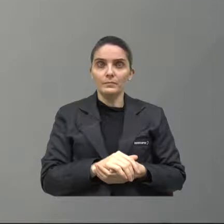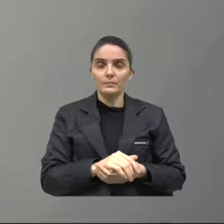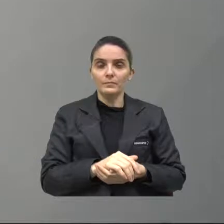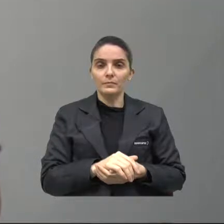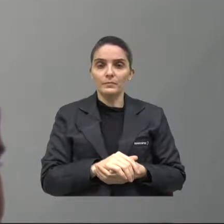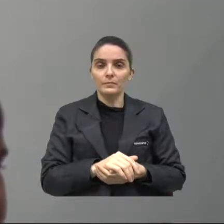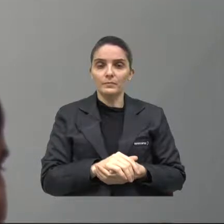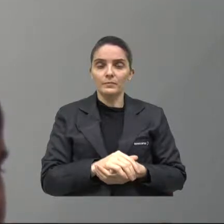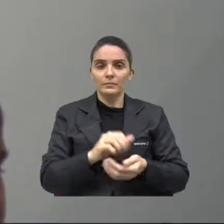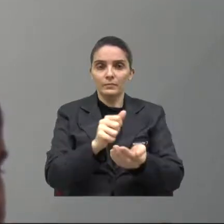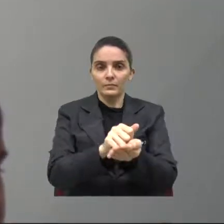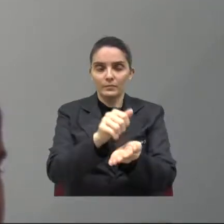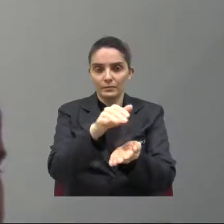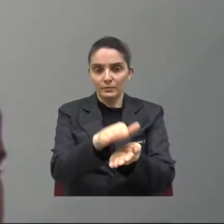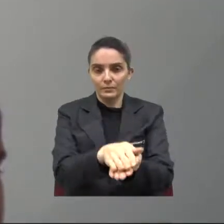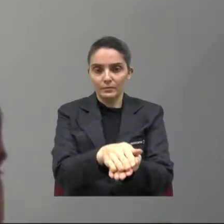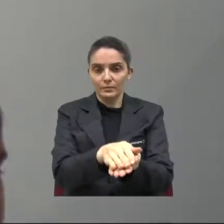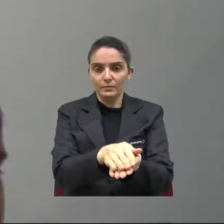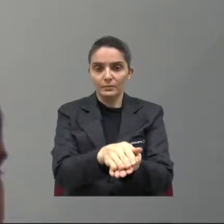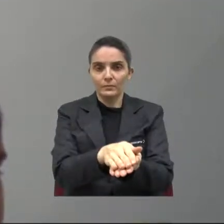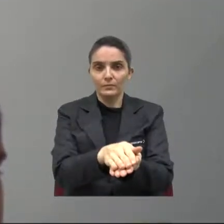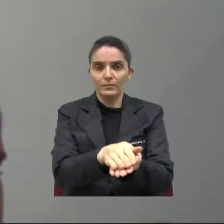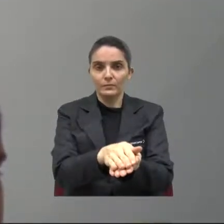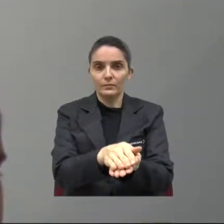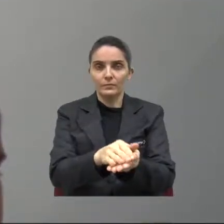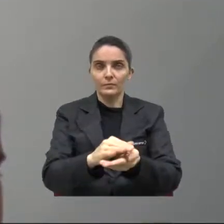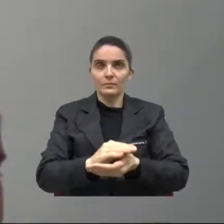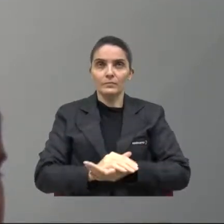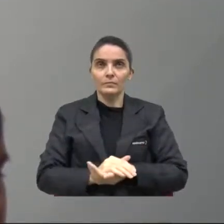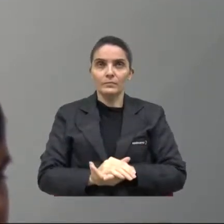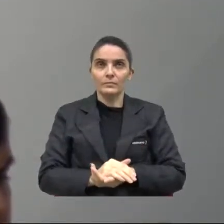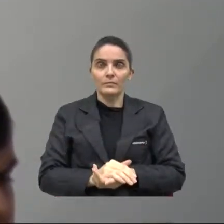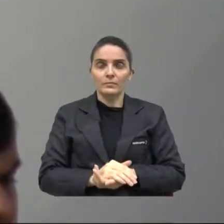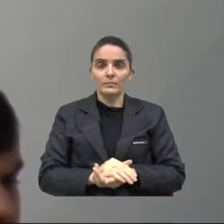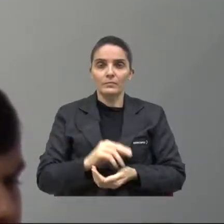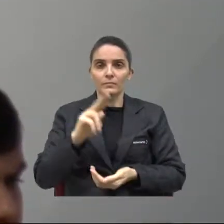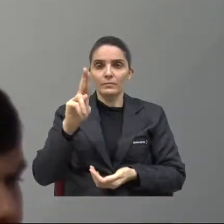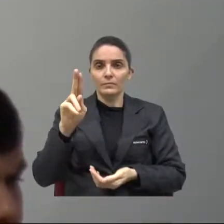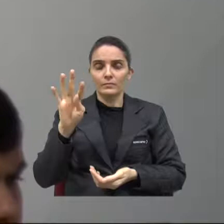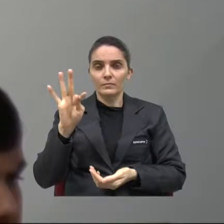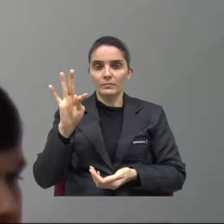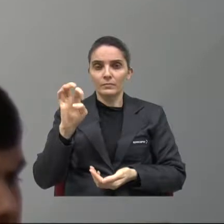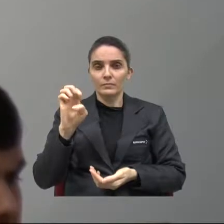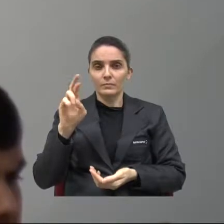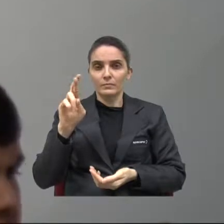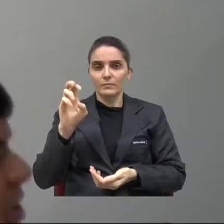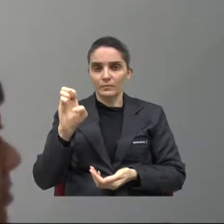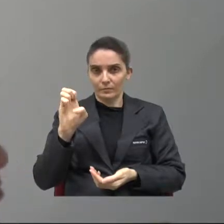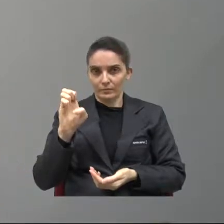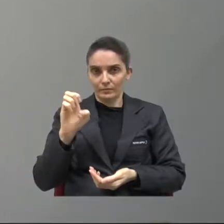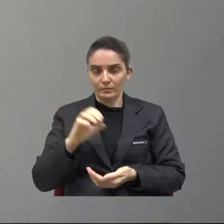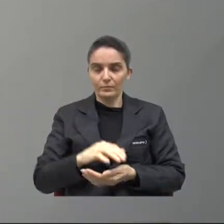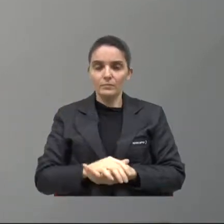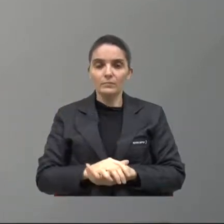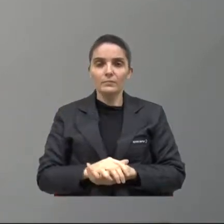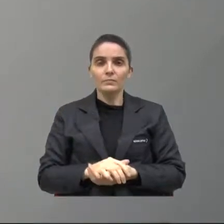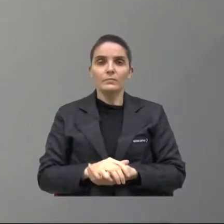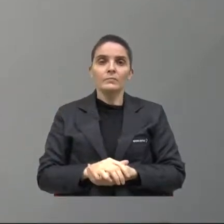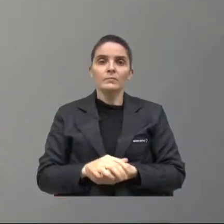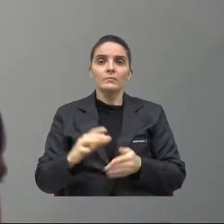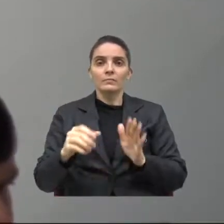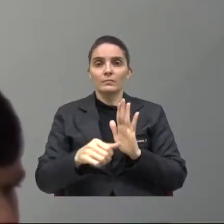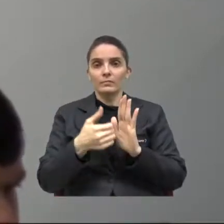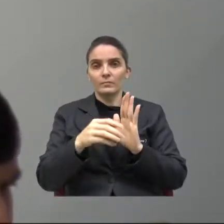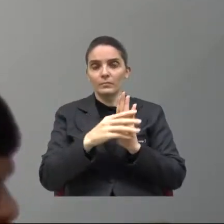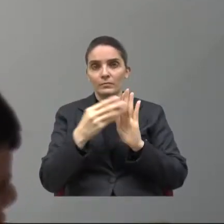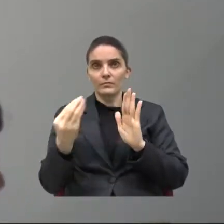colocar a multa em UFESPs, que é uma regra que está sendo em todos os projetos. Mas, em primeiro lugar, vem a emenda do Cleiton.